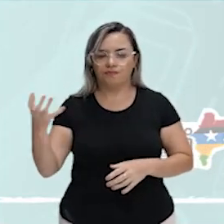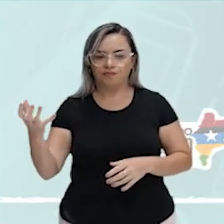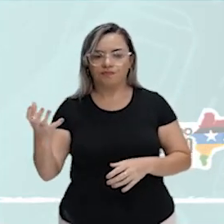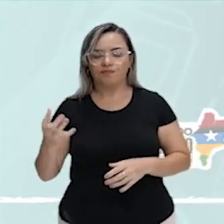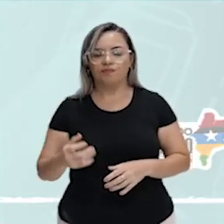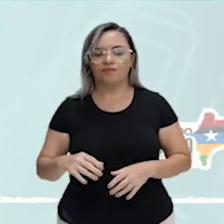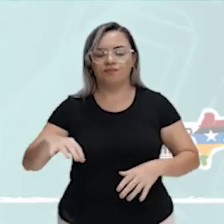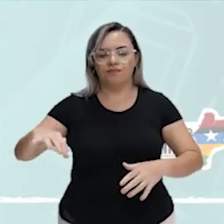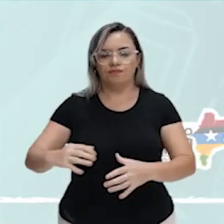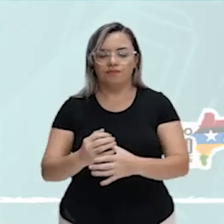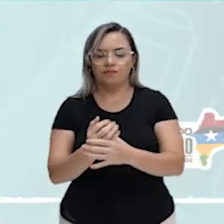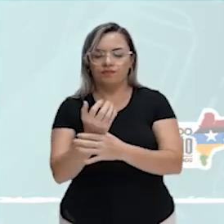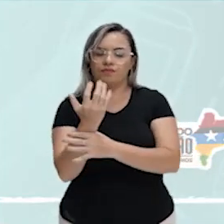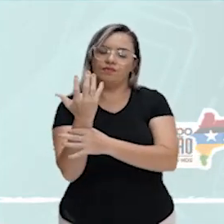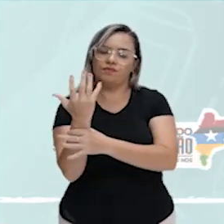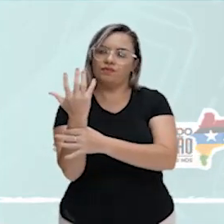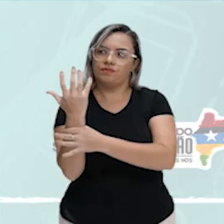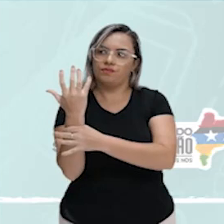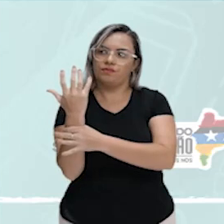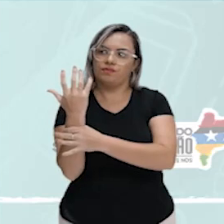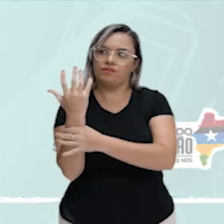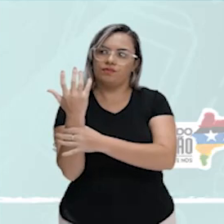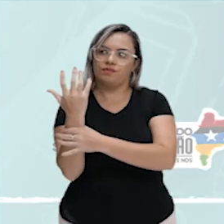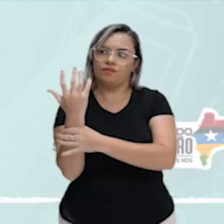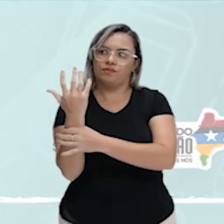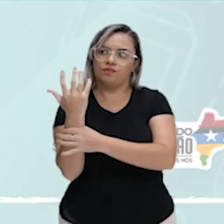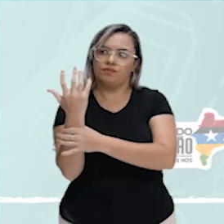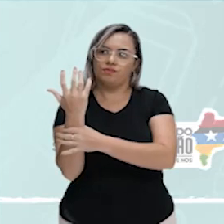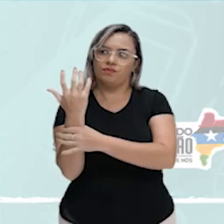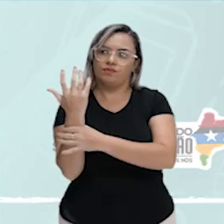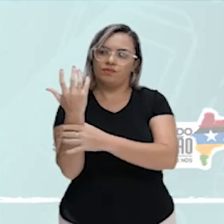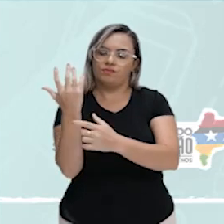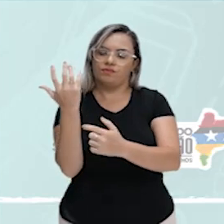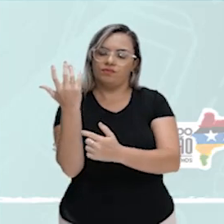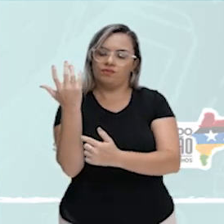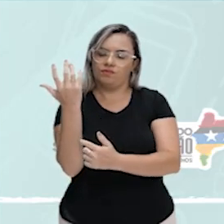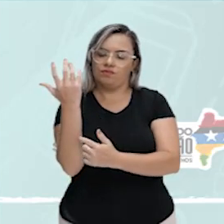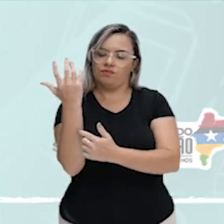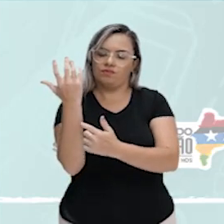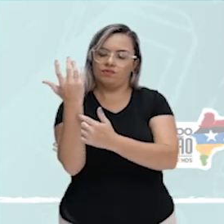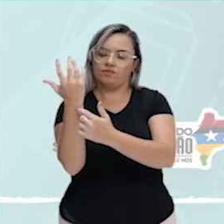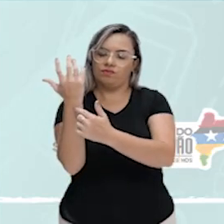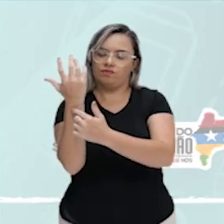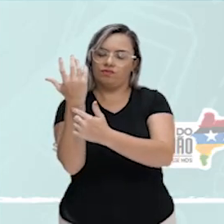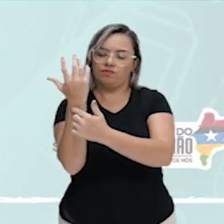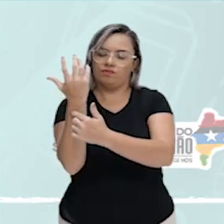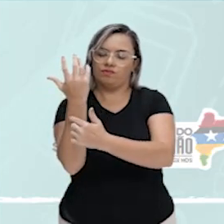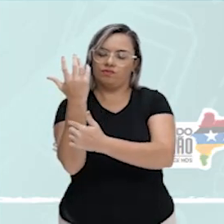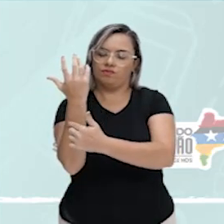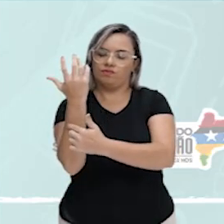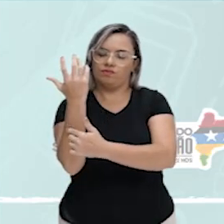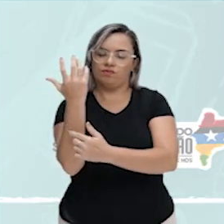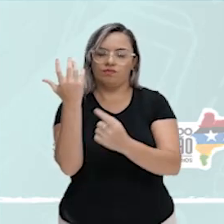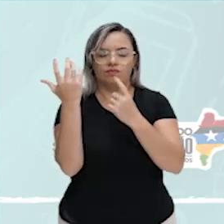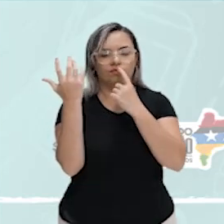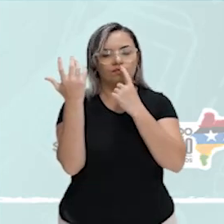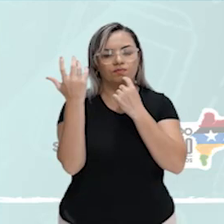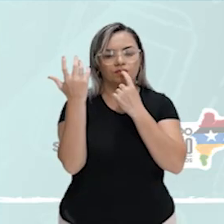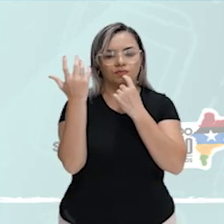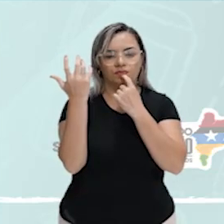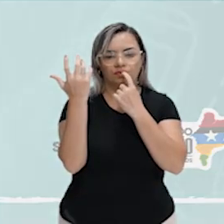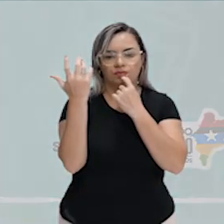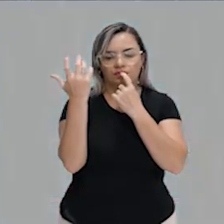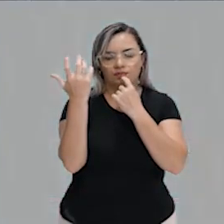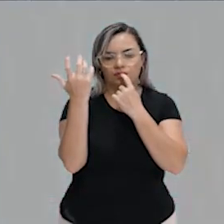na planta, tá vendo esses pontinhos vermelhos? A auxina ela está distribuída de forma homogênea. Quando eu tenho